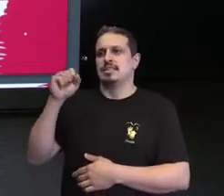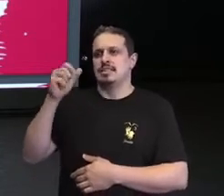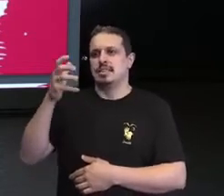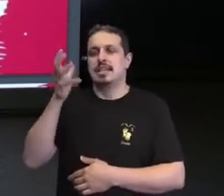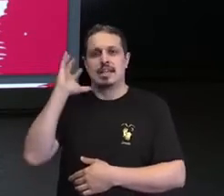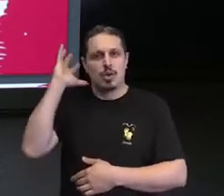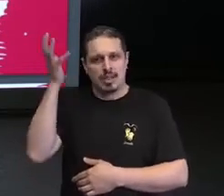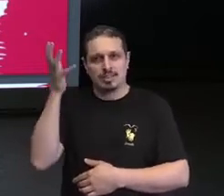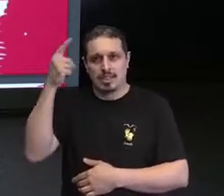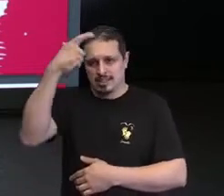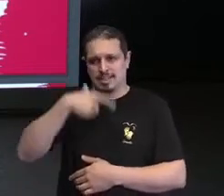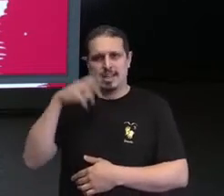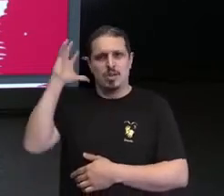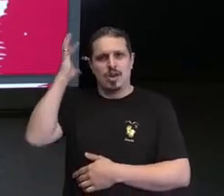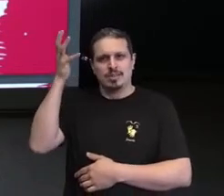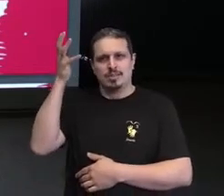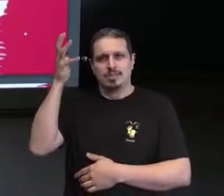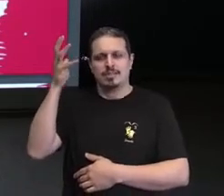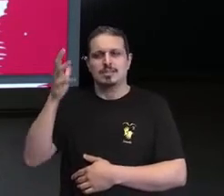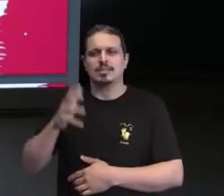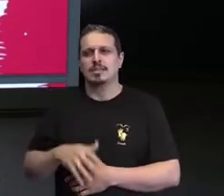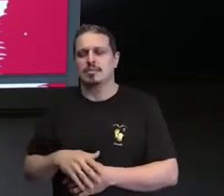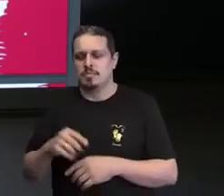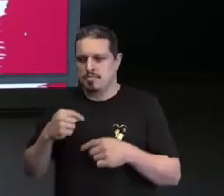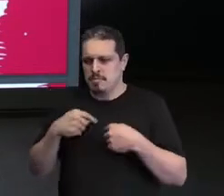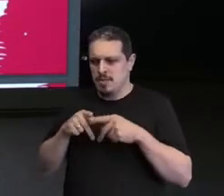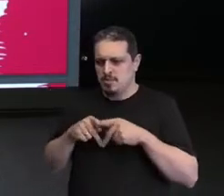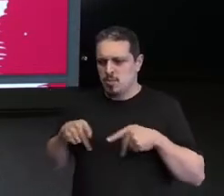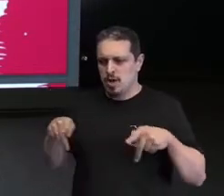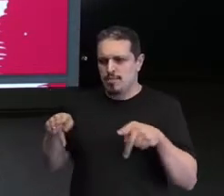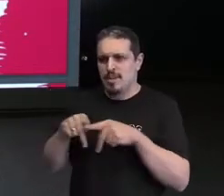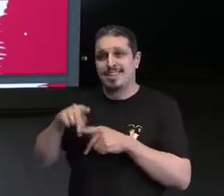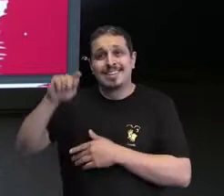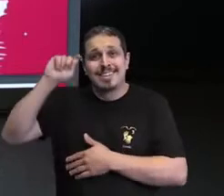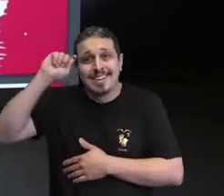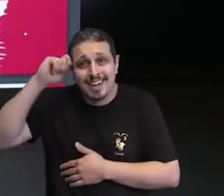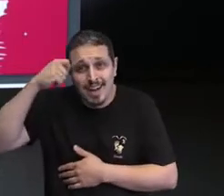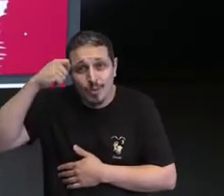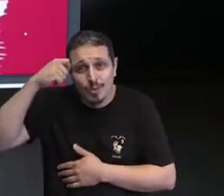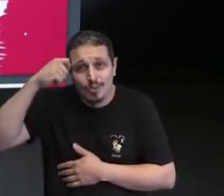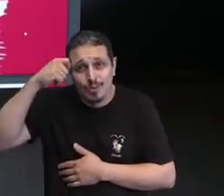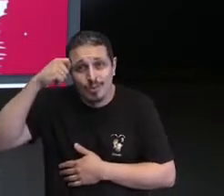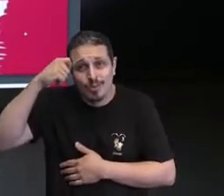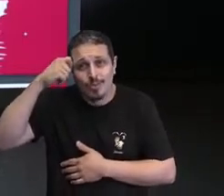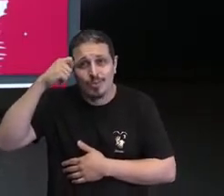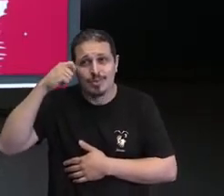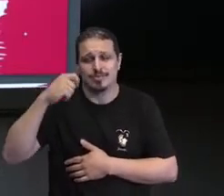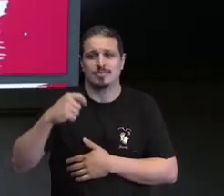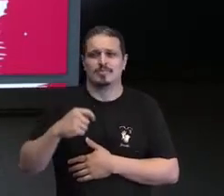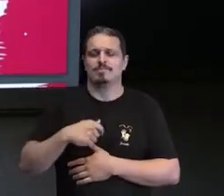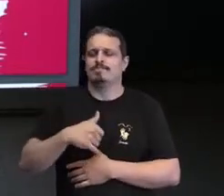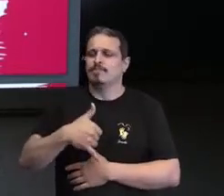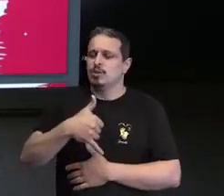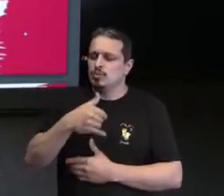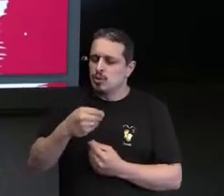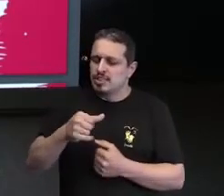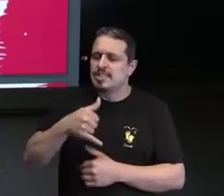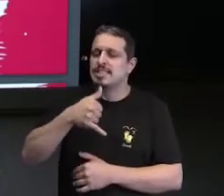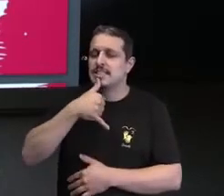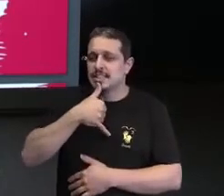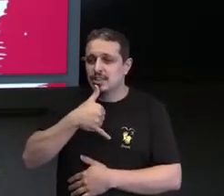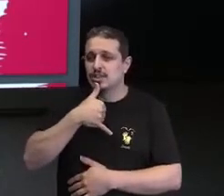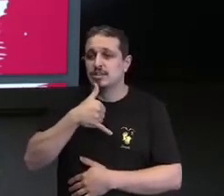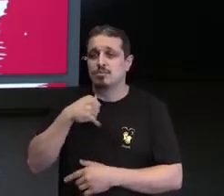ela não é ela é sobre o povo Preto neurodivergente sobre o povo Preto preceder que infelizmente é